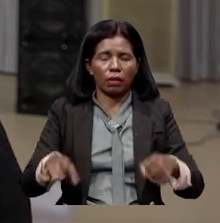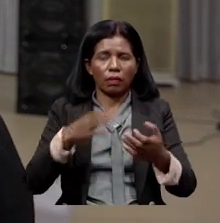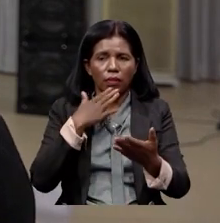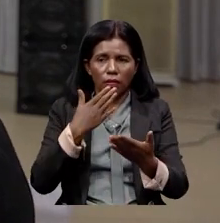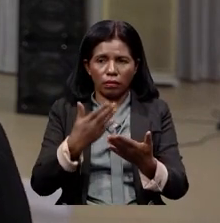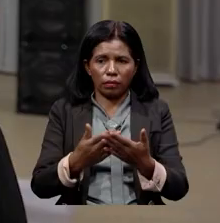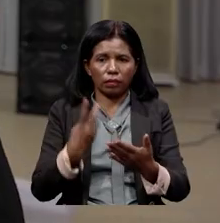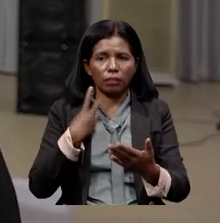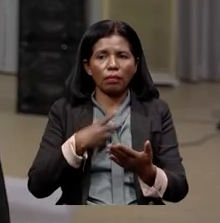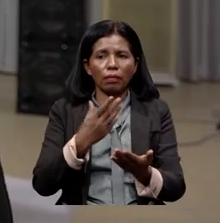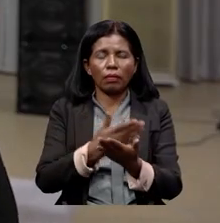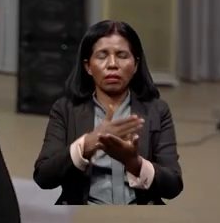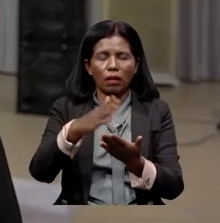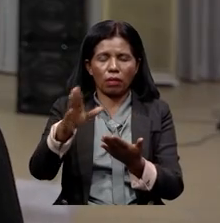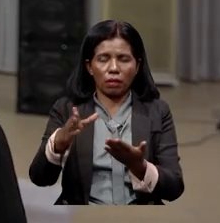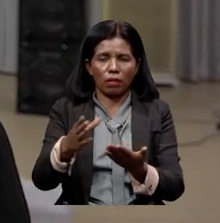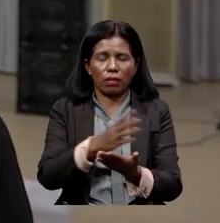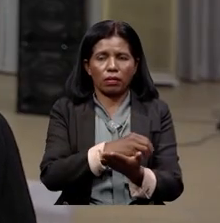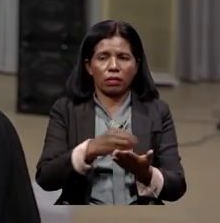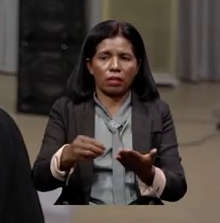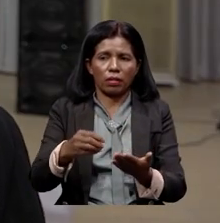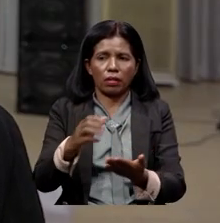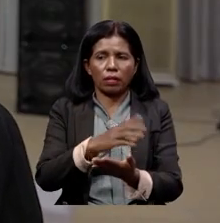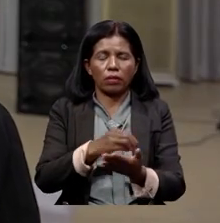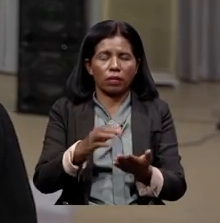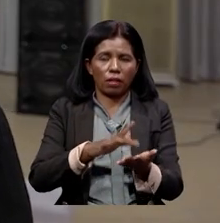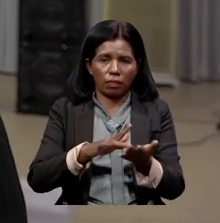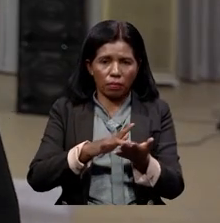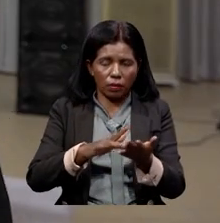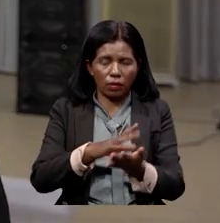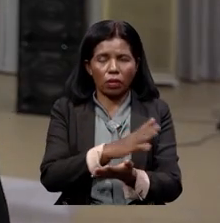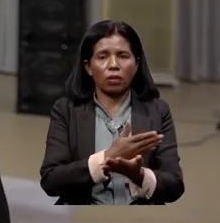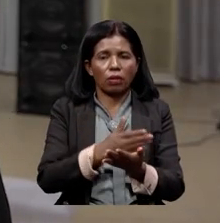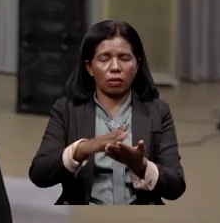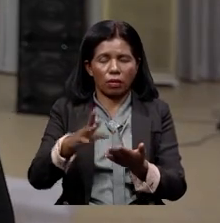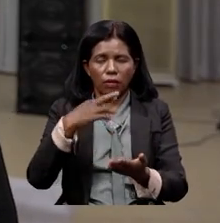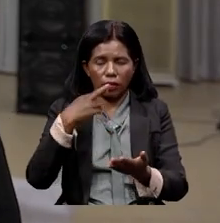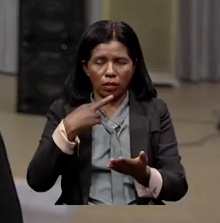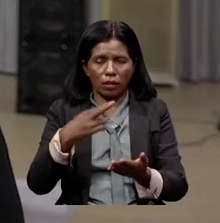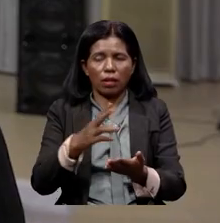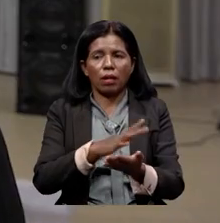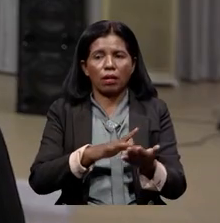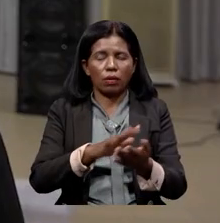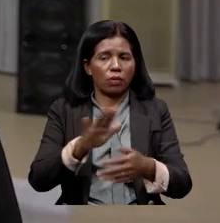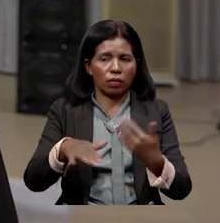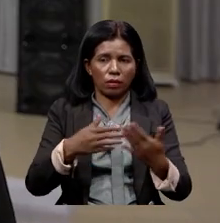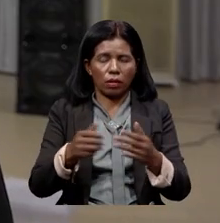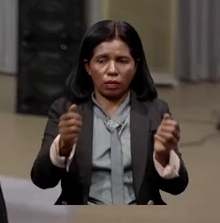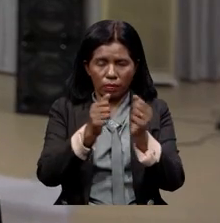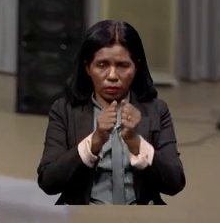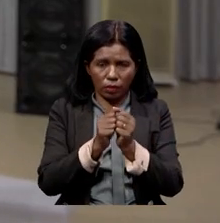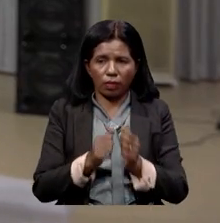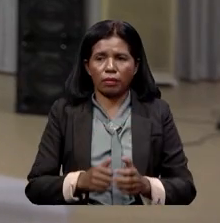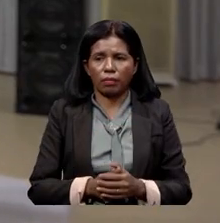nia necessita sosa fini, sosa adubo, sosa aimoro, aimoro com a vacina, ser ne hoto hamutuk maka,